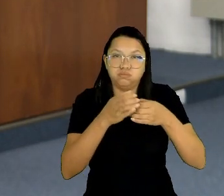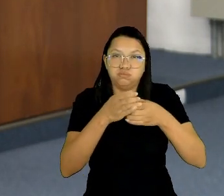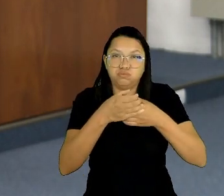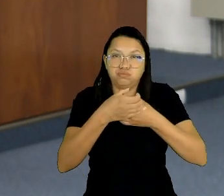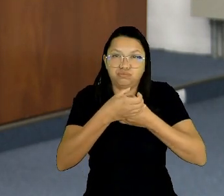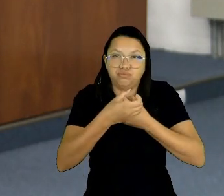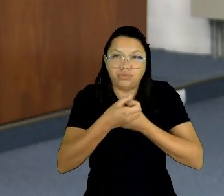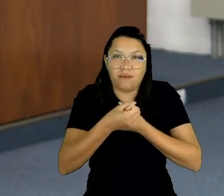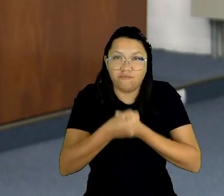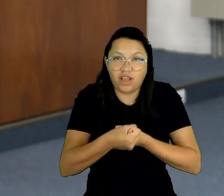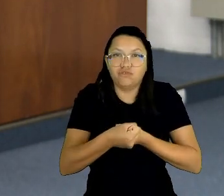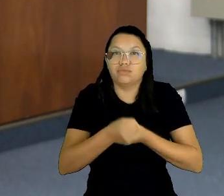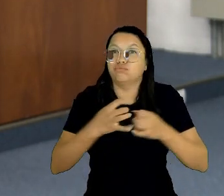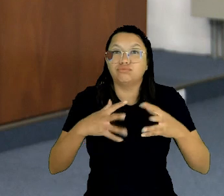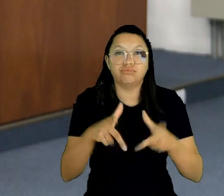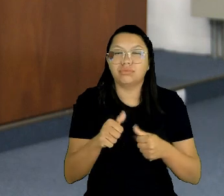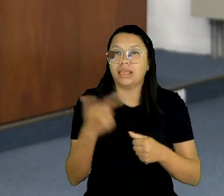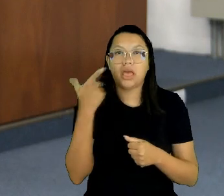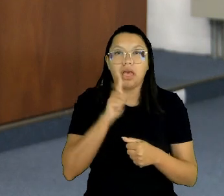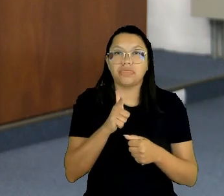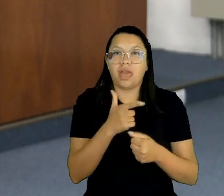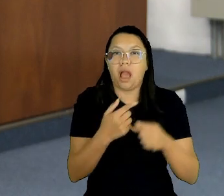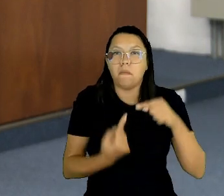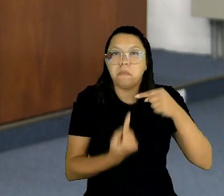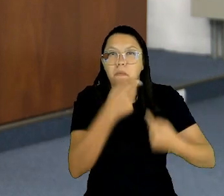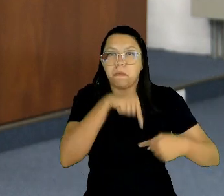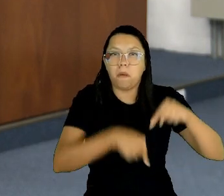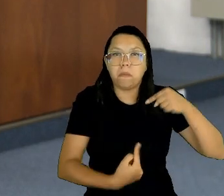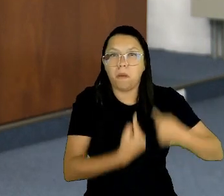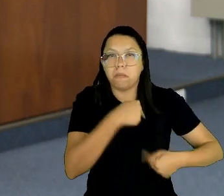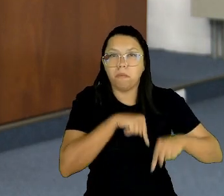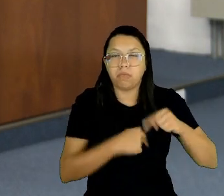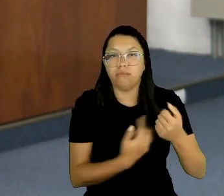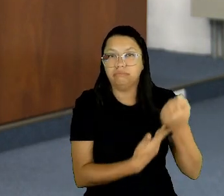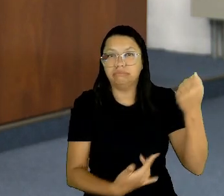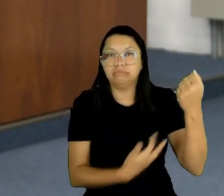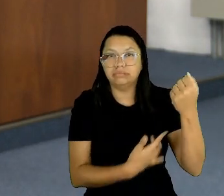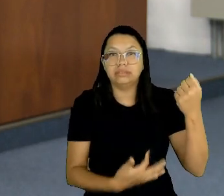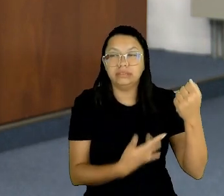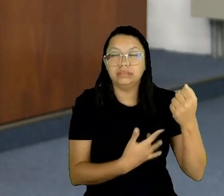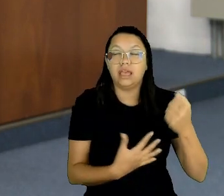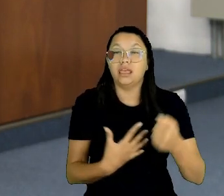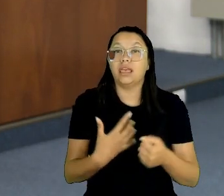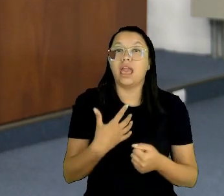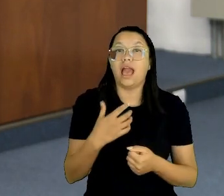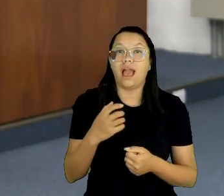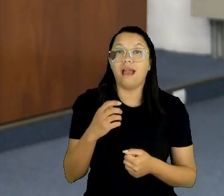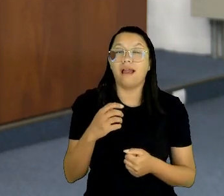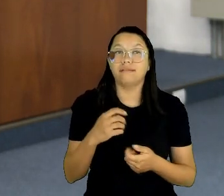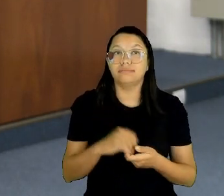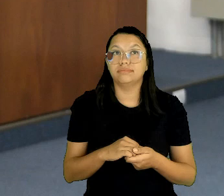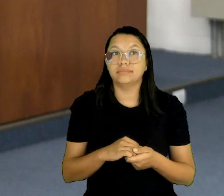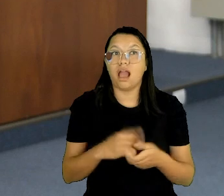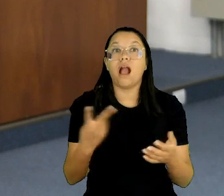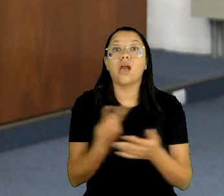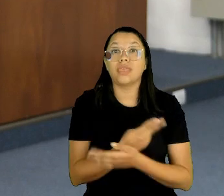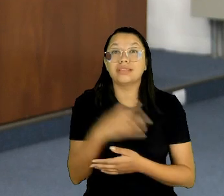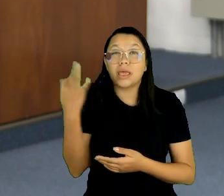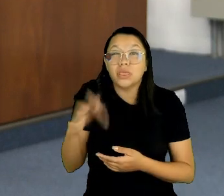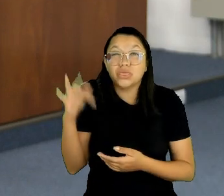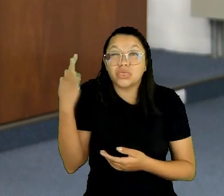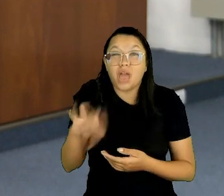acaba fechando e não passa mais nenhum sangue aqui nessa artéria. E é aquele quadro clássico que o paciente chama de angina, que